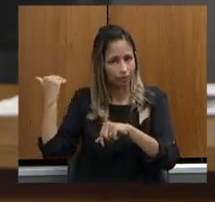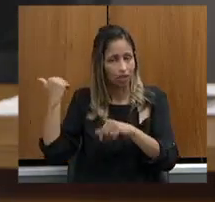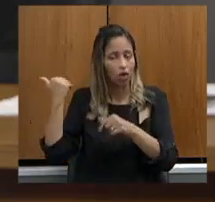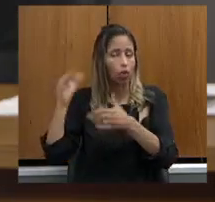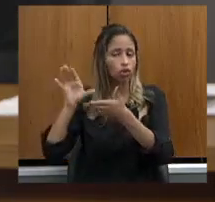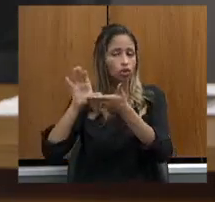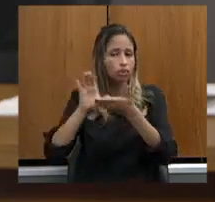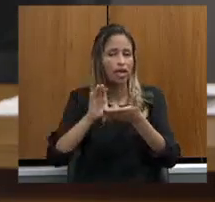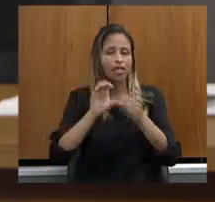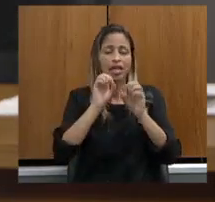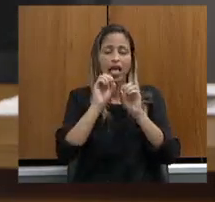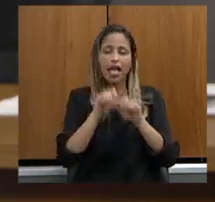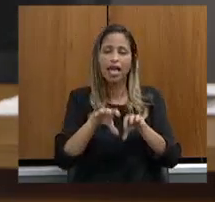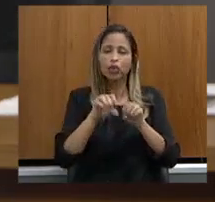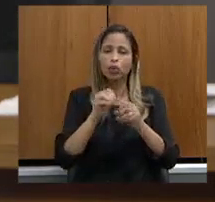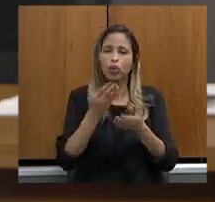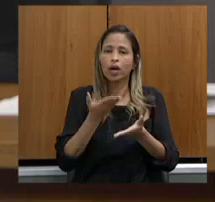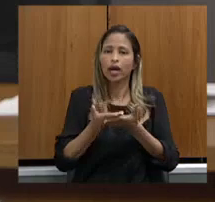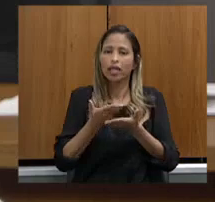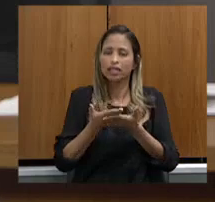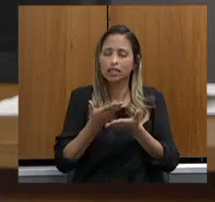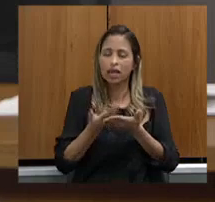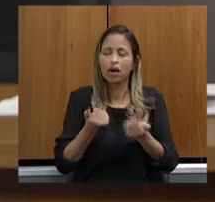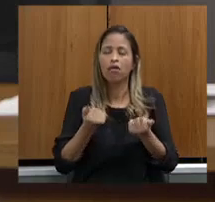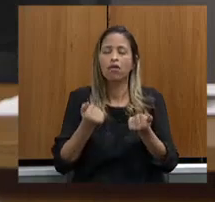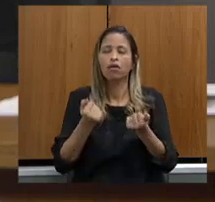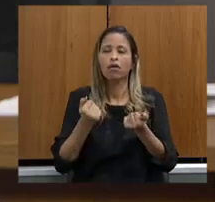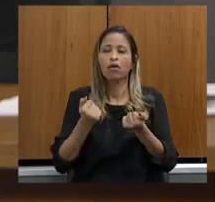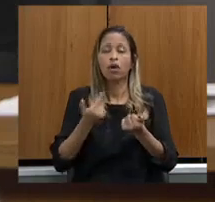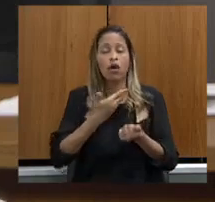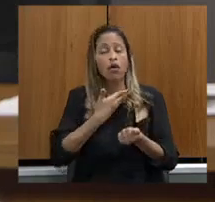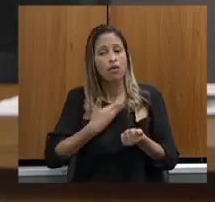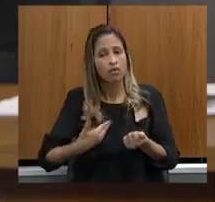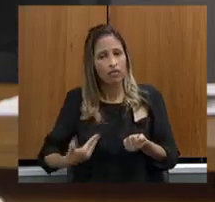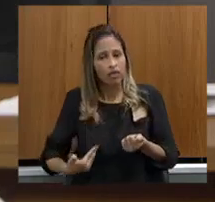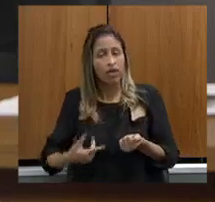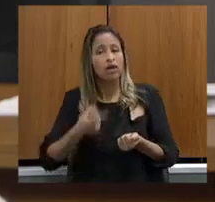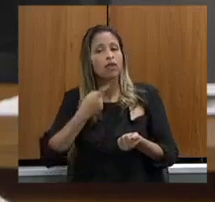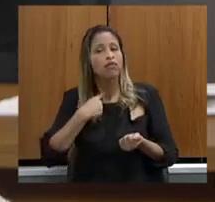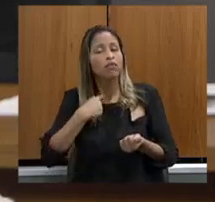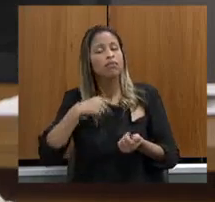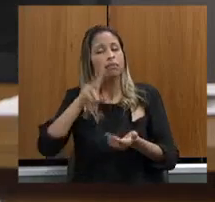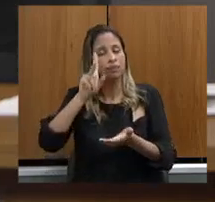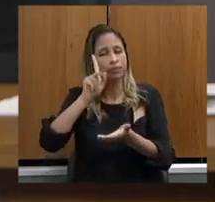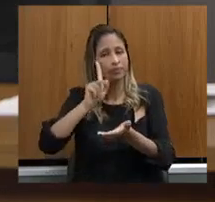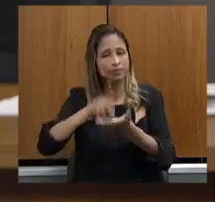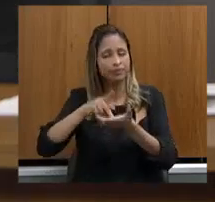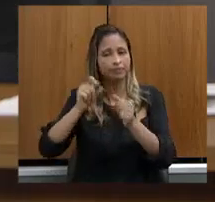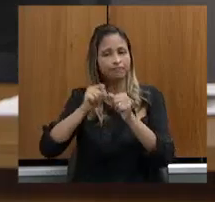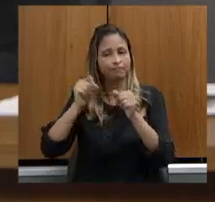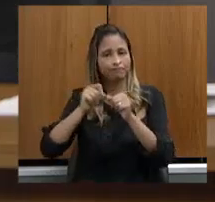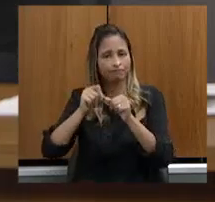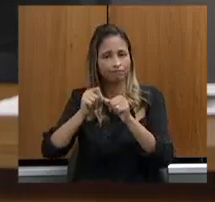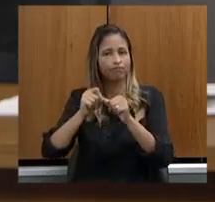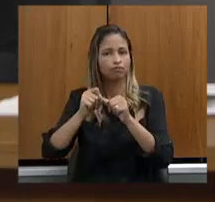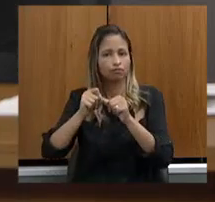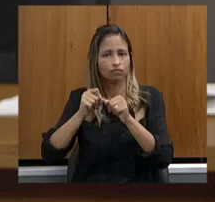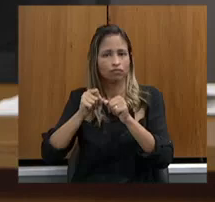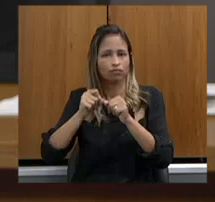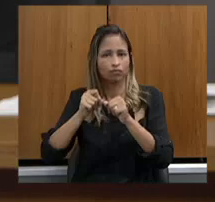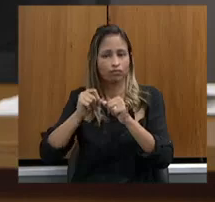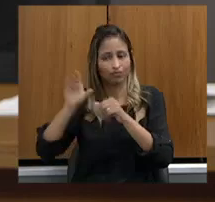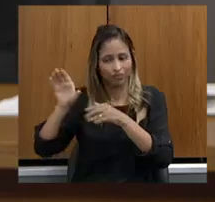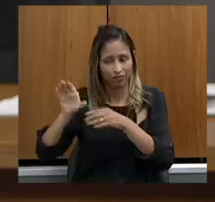diversas de educação a intenção do governo é justamente que a gente consiga executar todo esse passivo de case